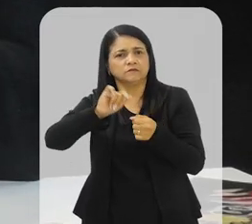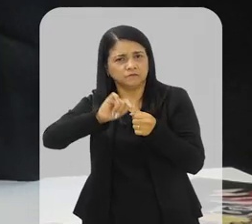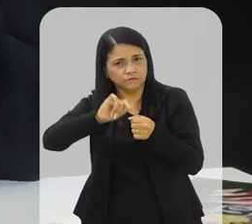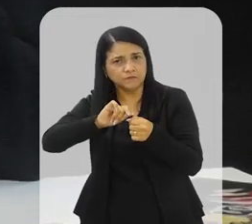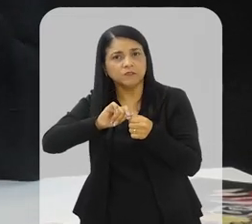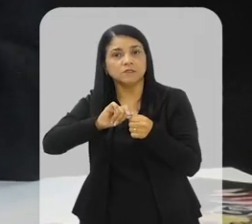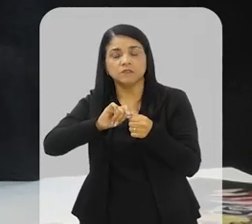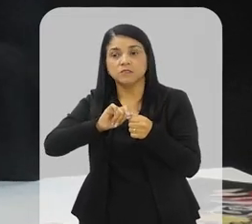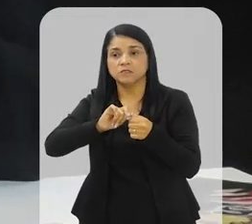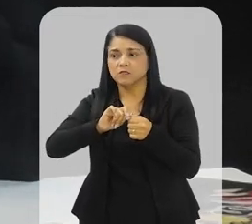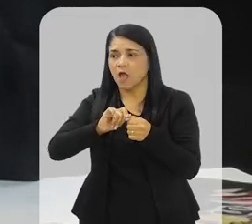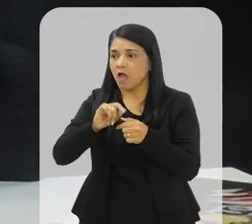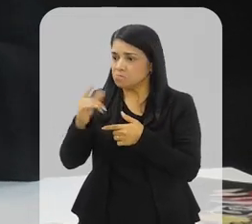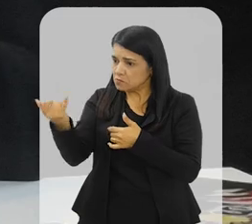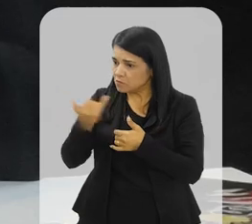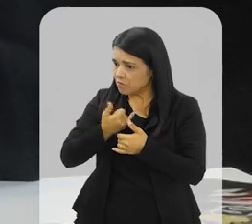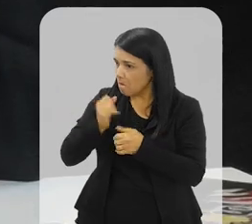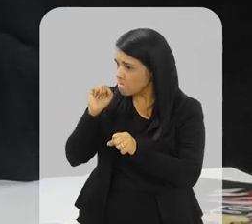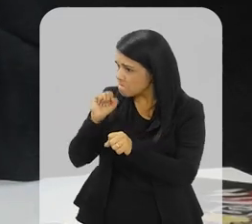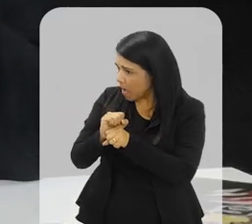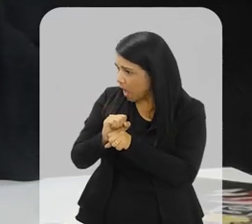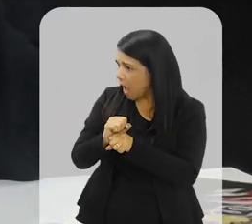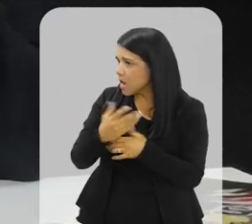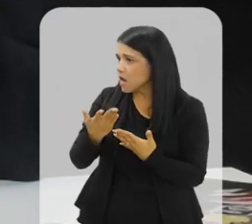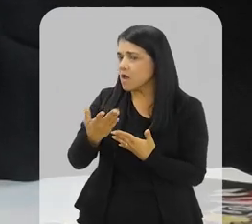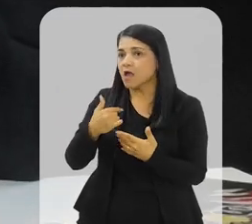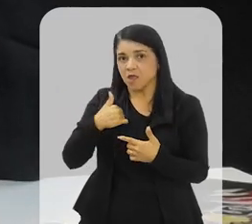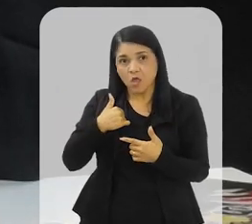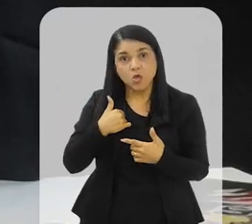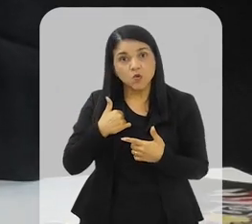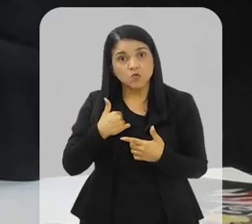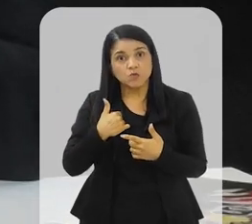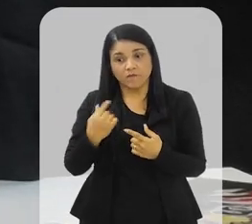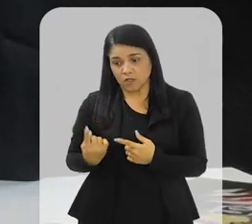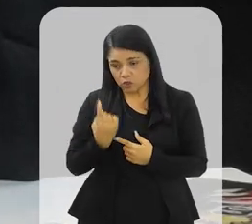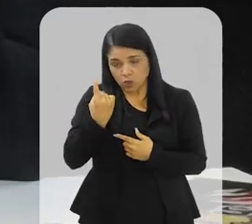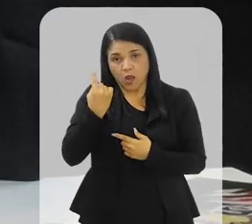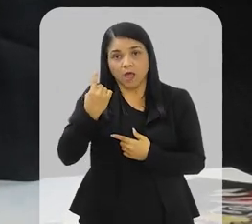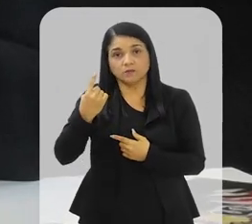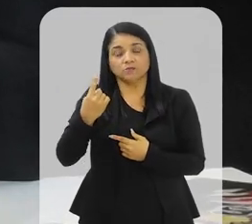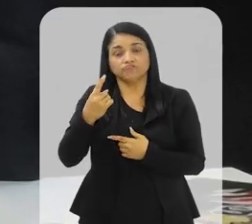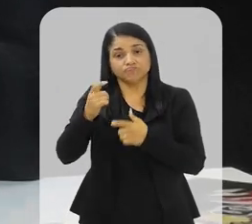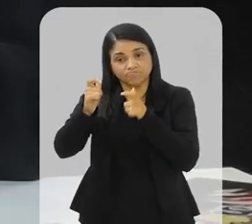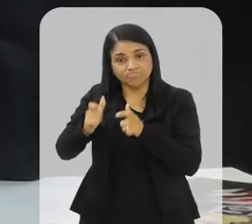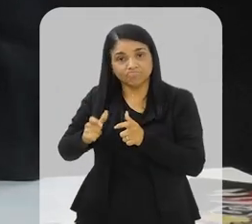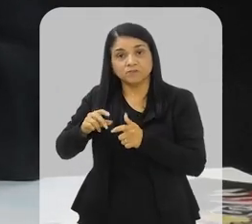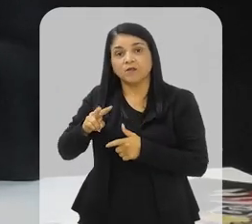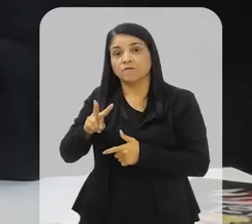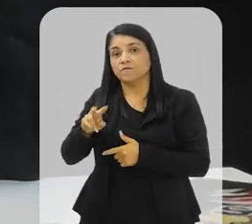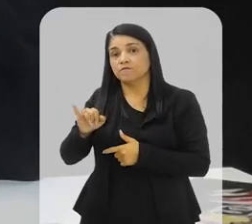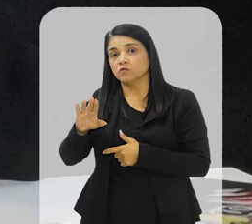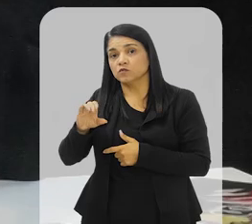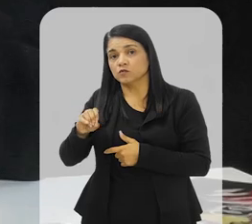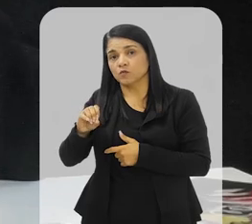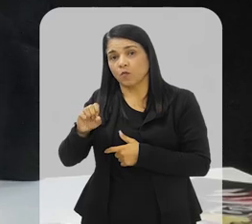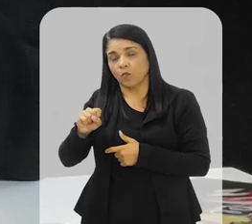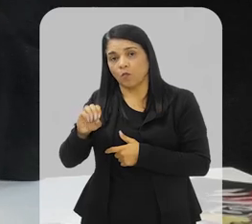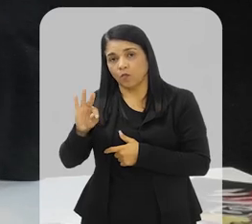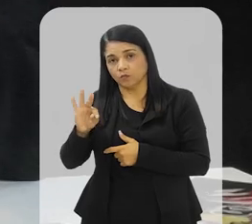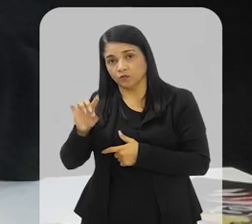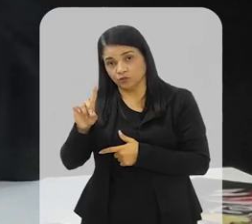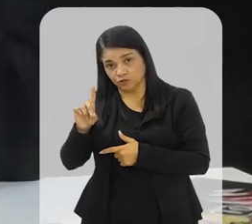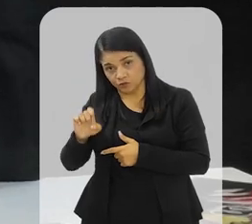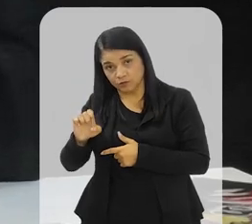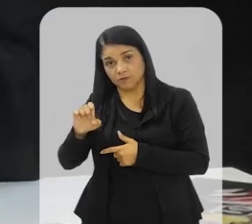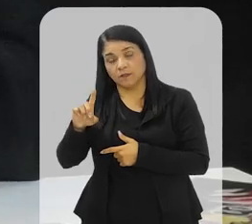eu acabei fazendo muita coisa muita coisa que as pessoas falam para de fazer tá fazendo demais não mas eu tô eu tava isolado em Visconde de